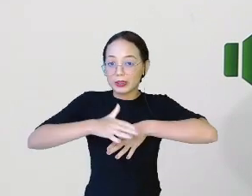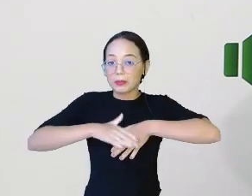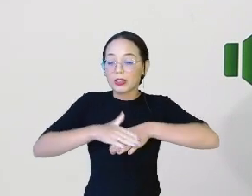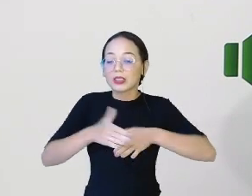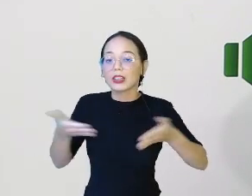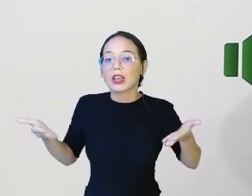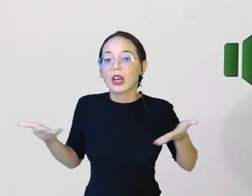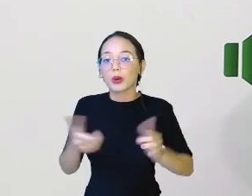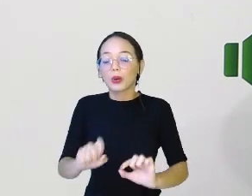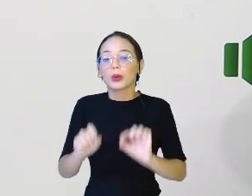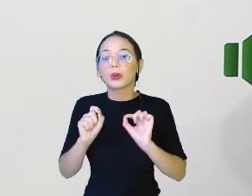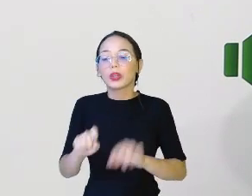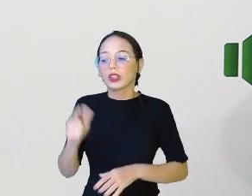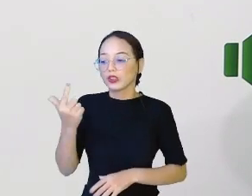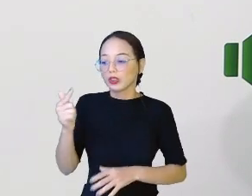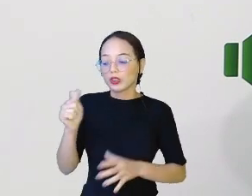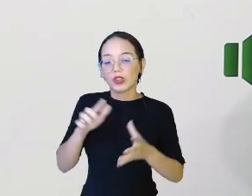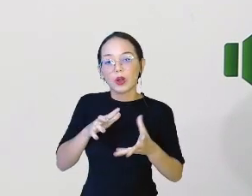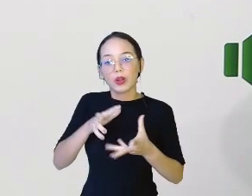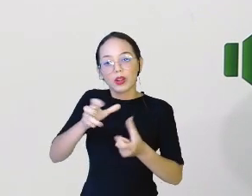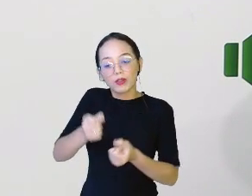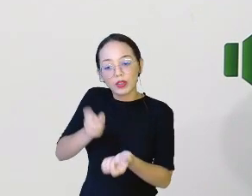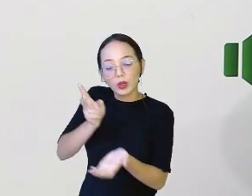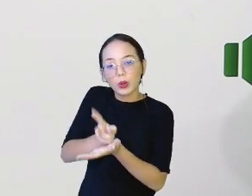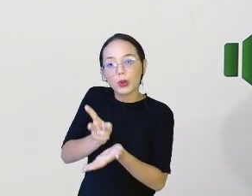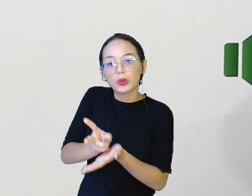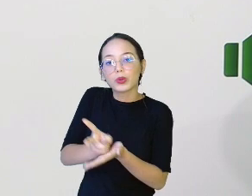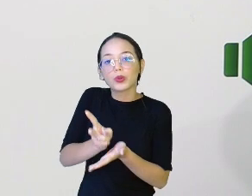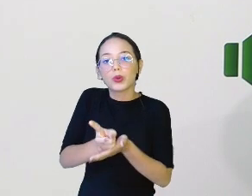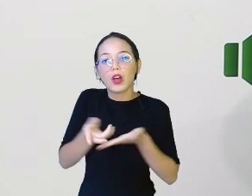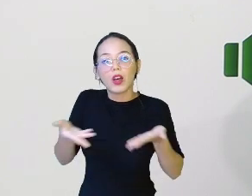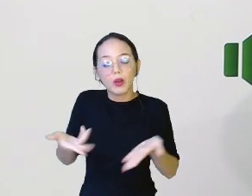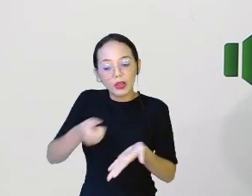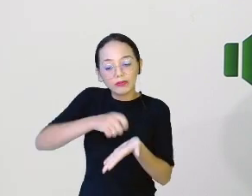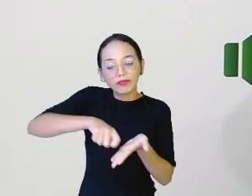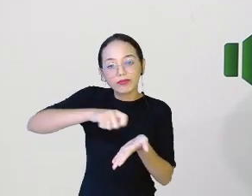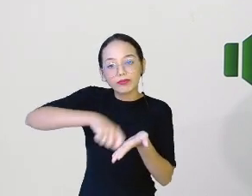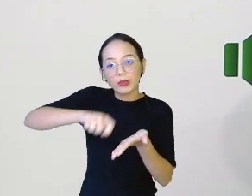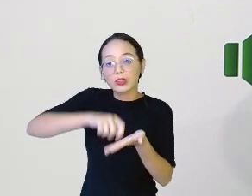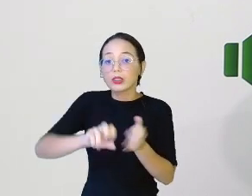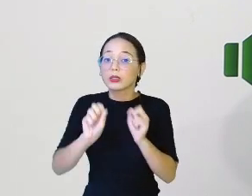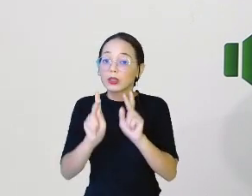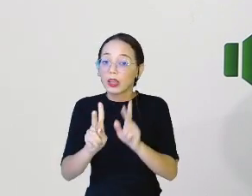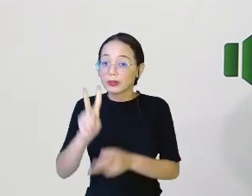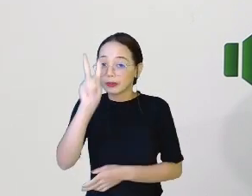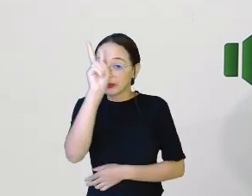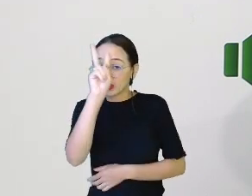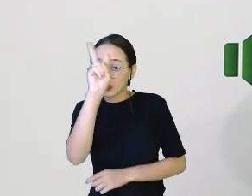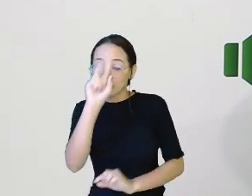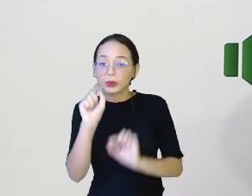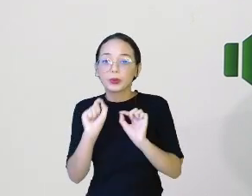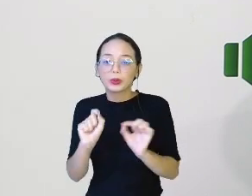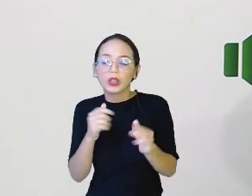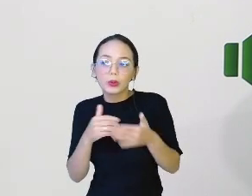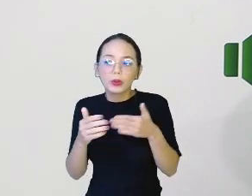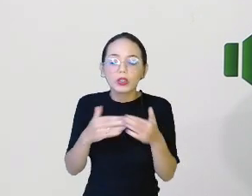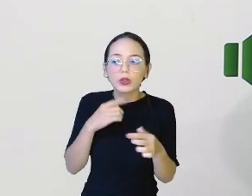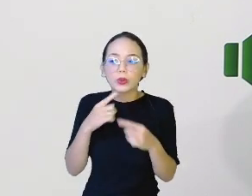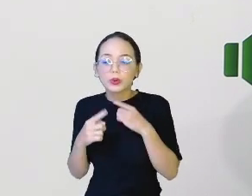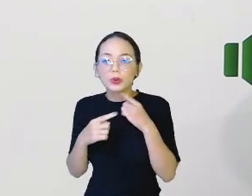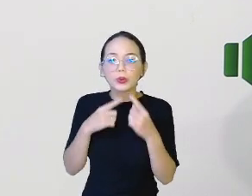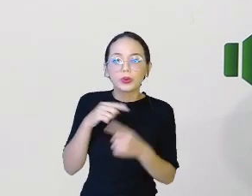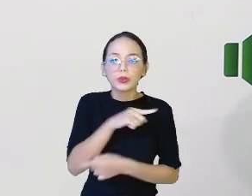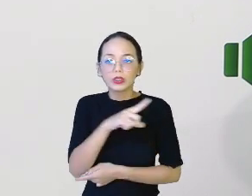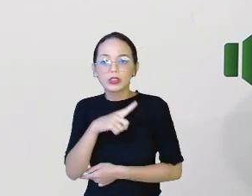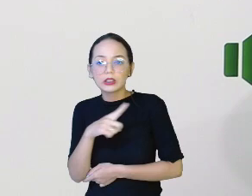vai colocar aí Geografia e vai continuar com suas anotações. Te lembrando que qualquer dúvida que você